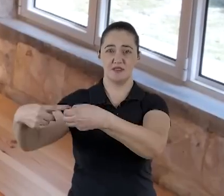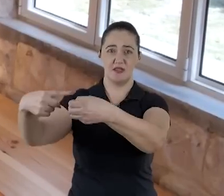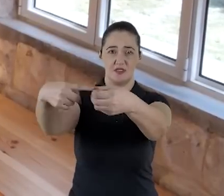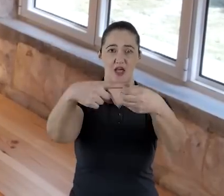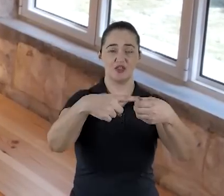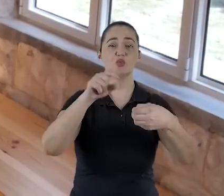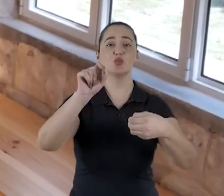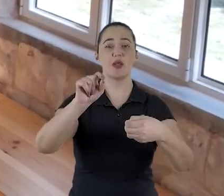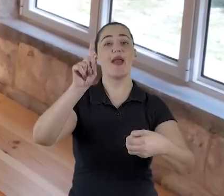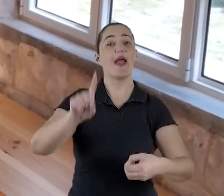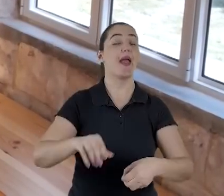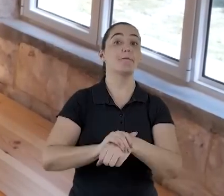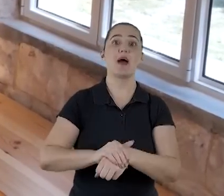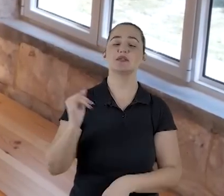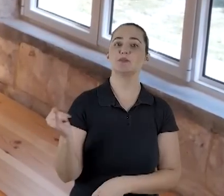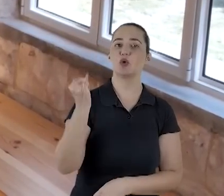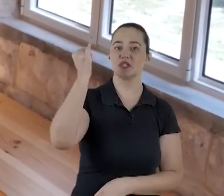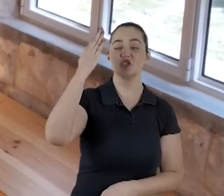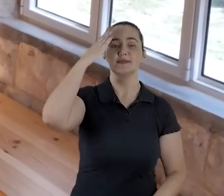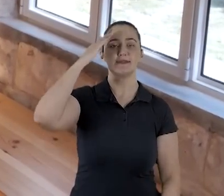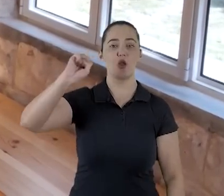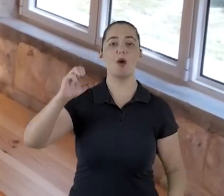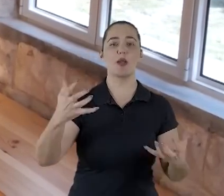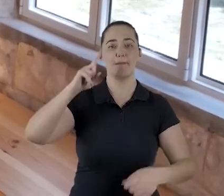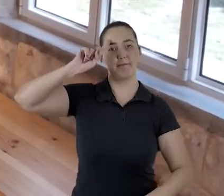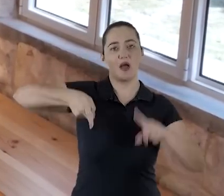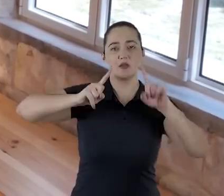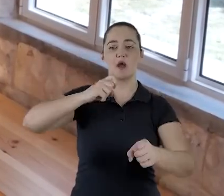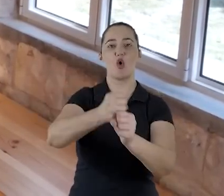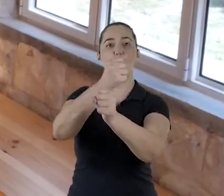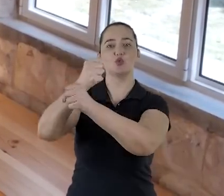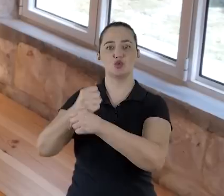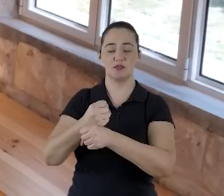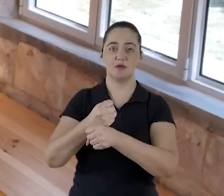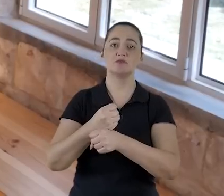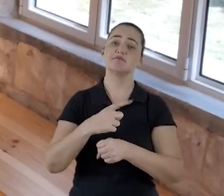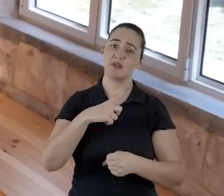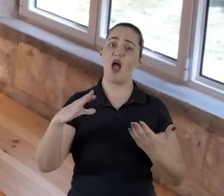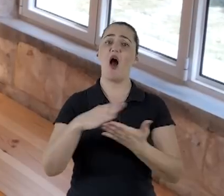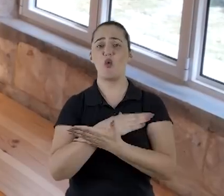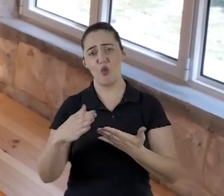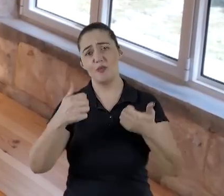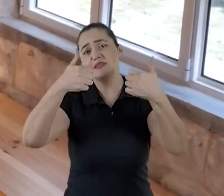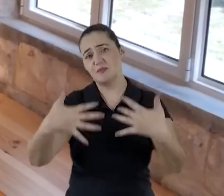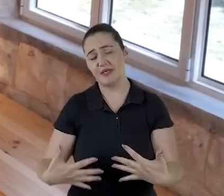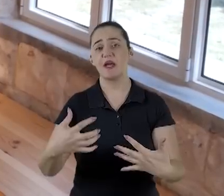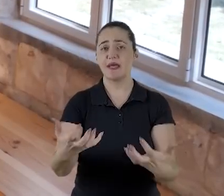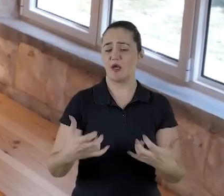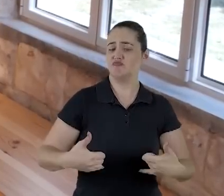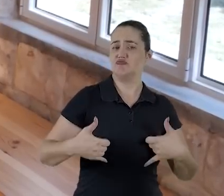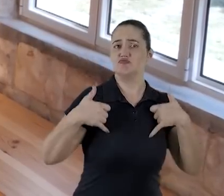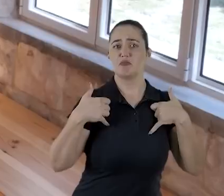cidades mencionadas aqui na Bíblia estão no topo das grandes construções do rei Salomão. A Bíblia menciona com destaque algumas